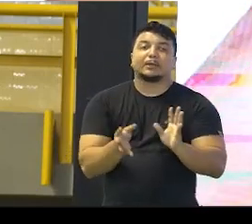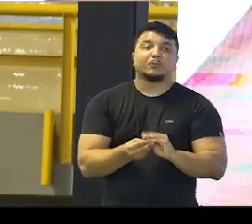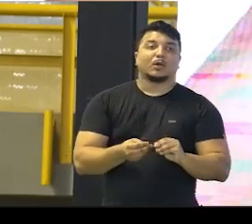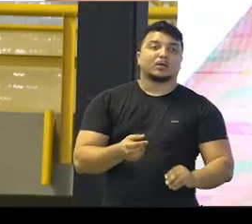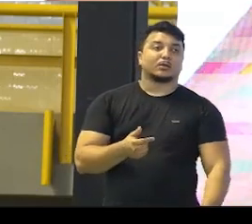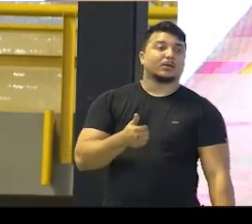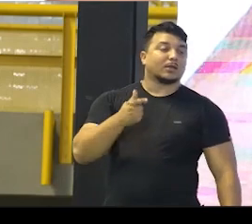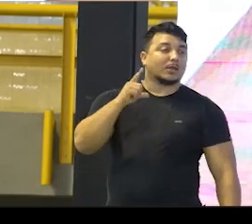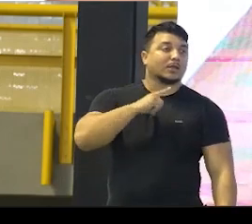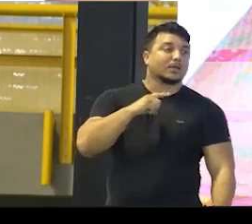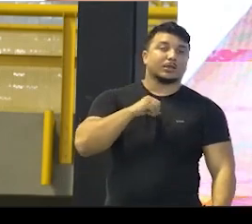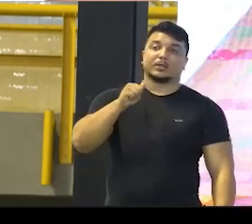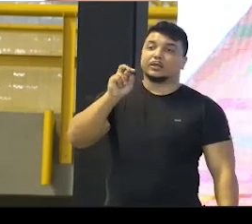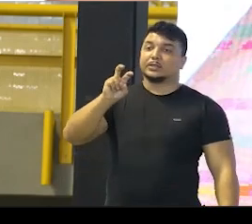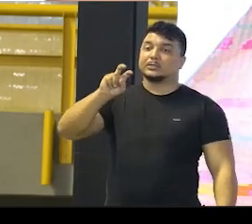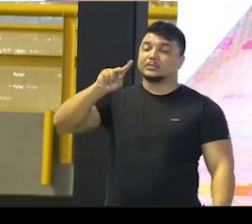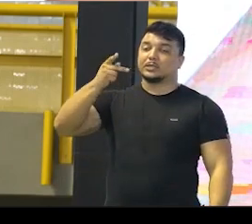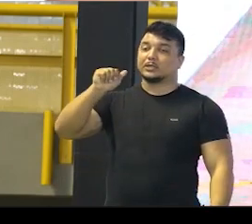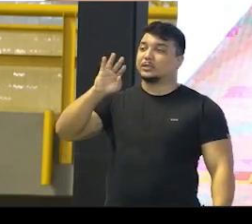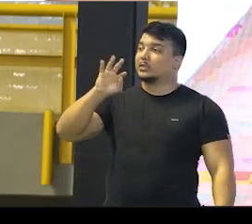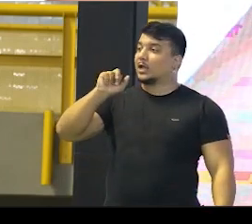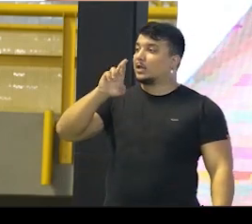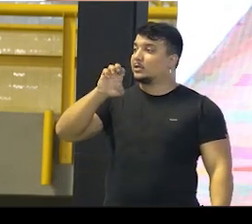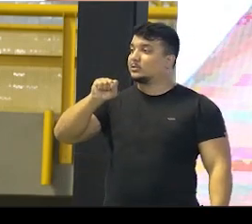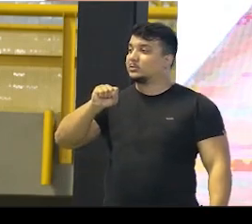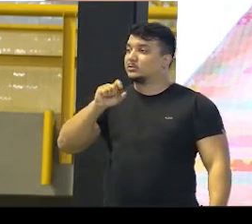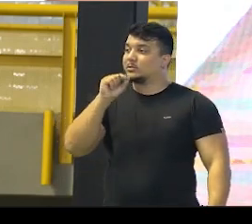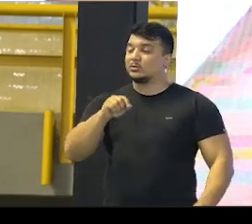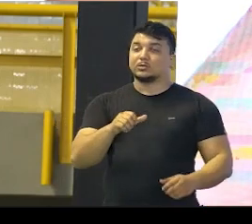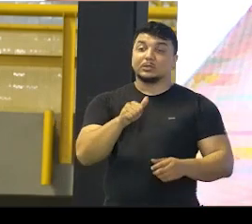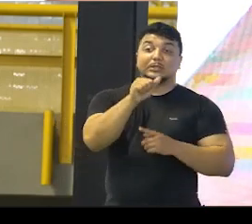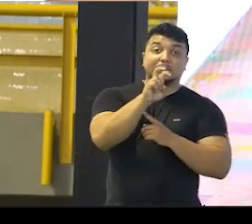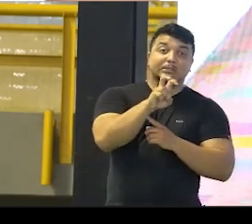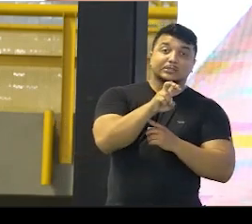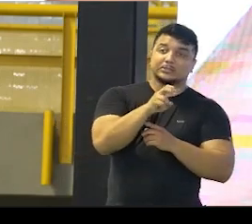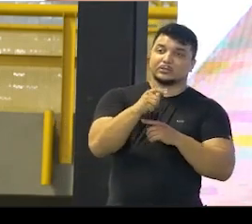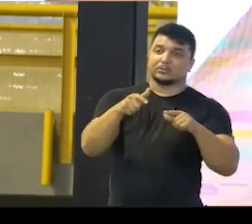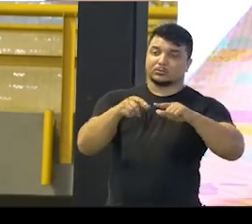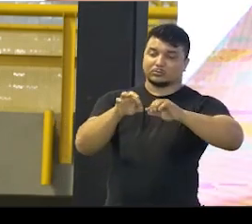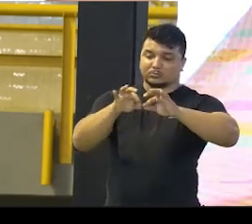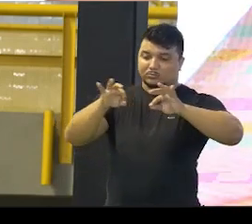600, 200, quanto é que vocês acham que é um quarteirão?